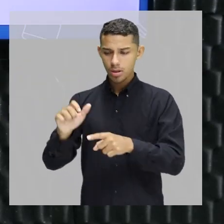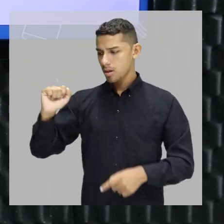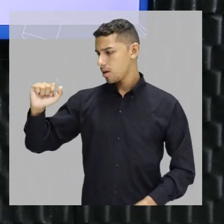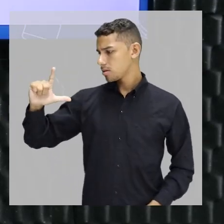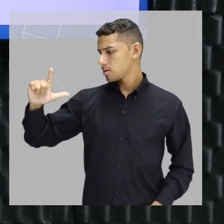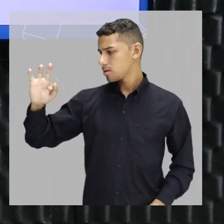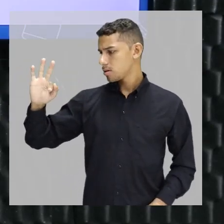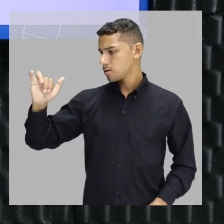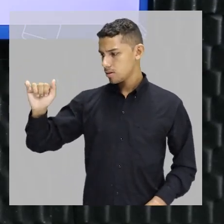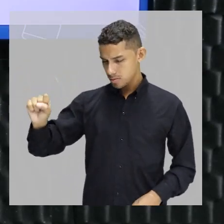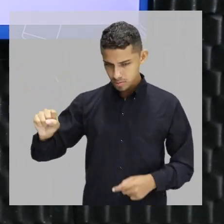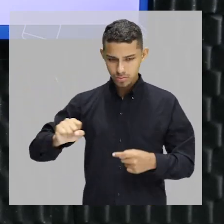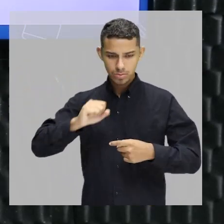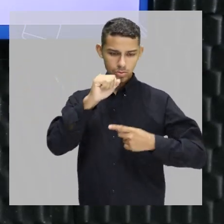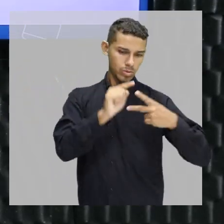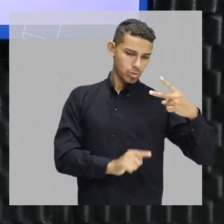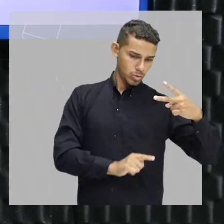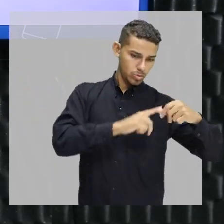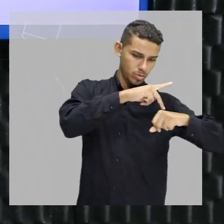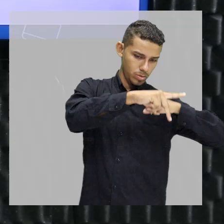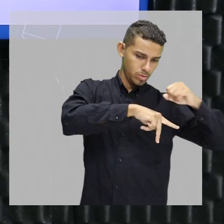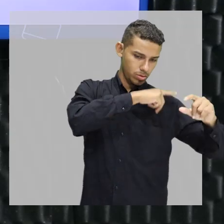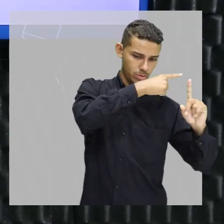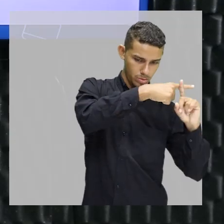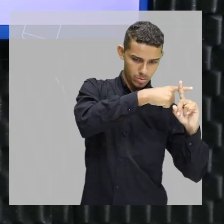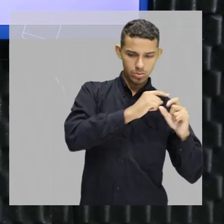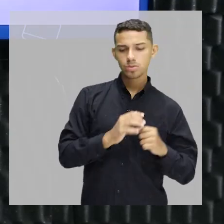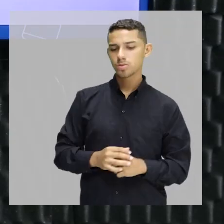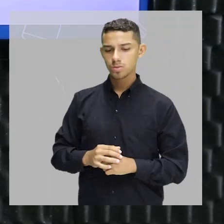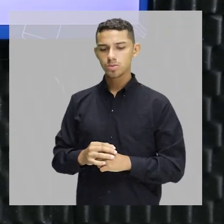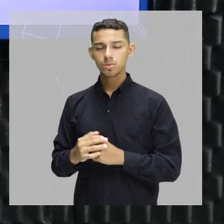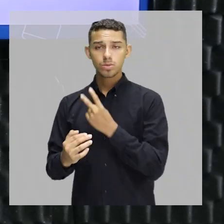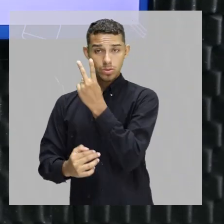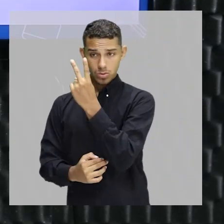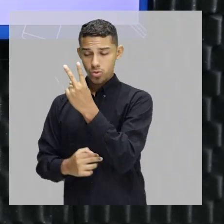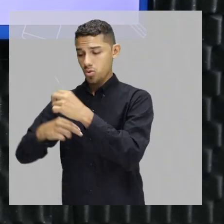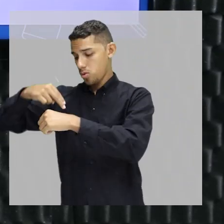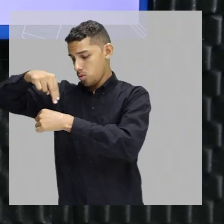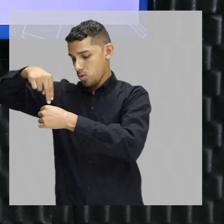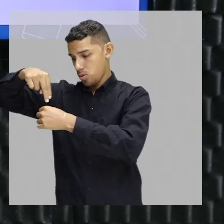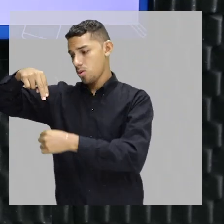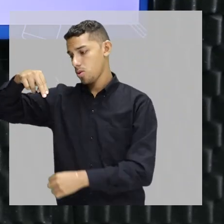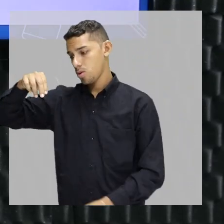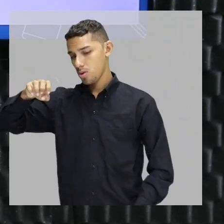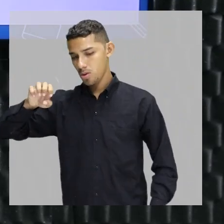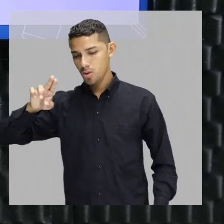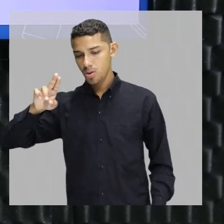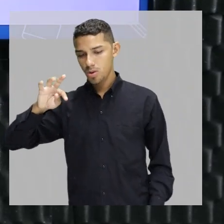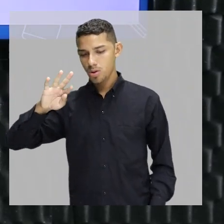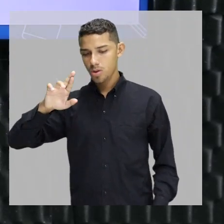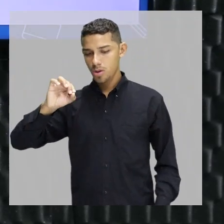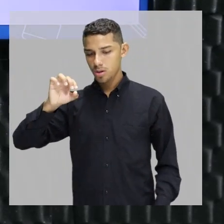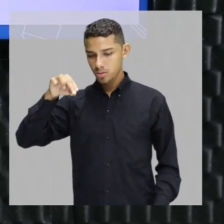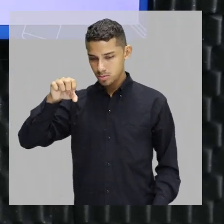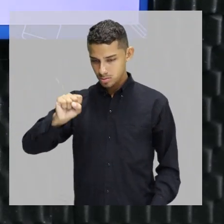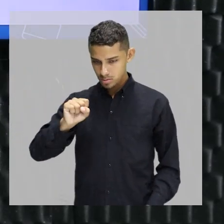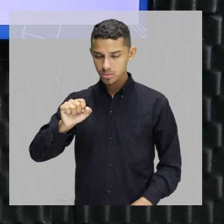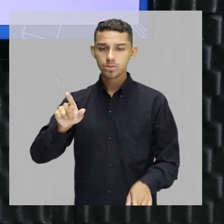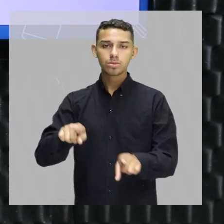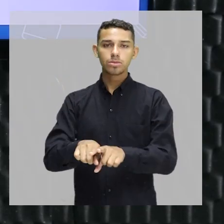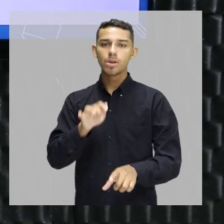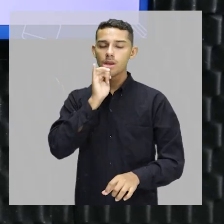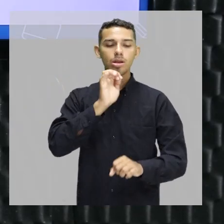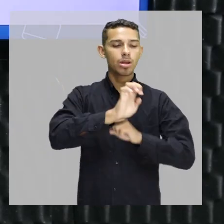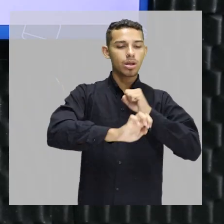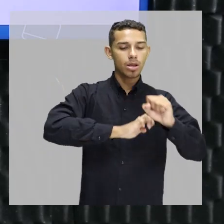formadas por 2 prótons e 2 nêutrons, certo? Então, eles pegam partículas, certo? Que são muito pequenas, né? Partículas simples, como o elétron, que é uma